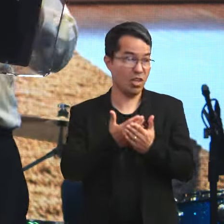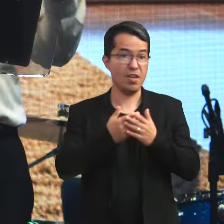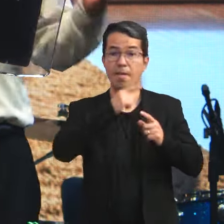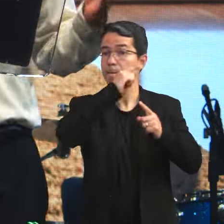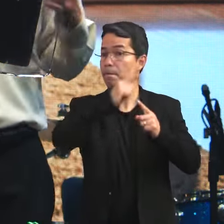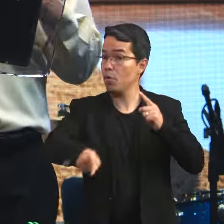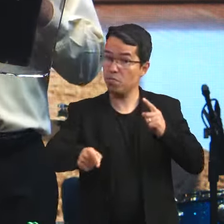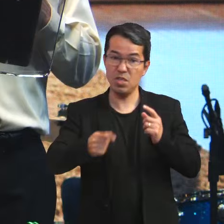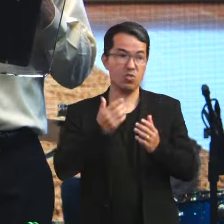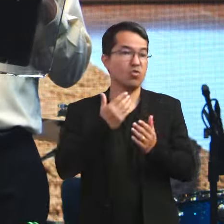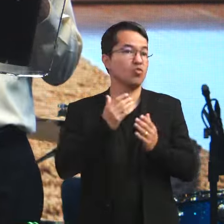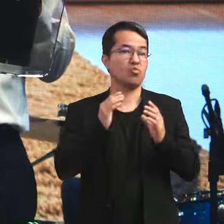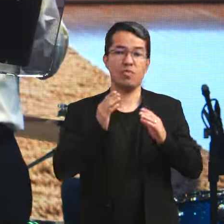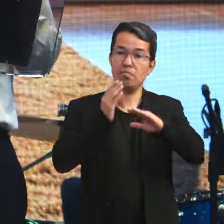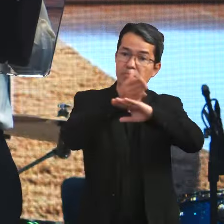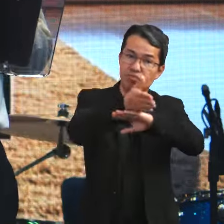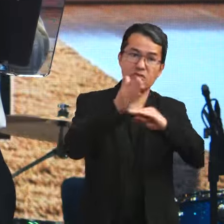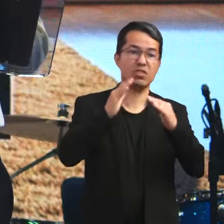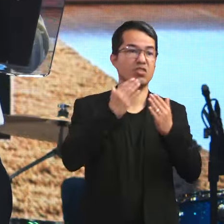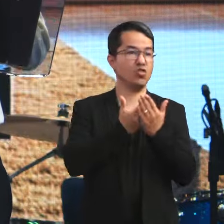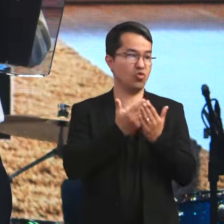que est